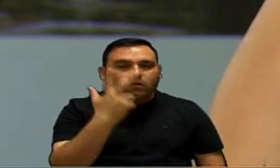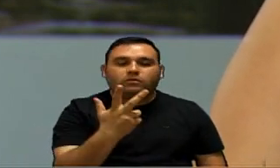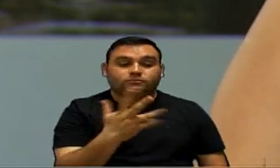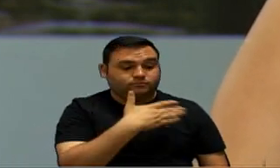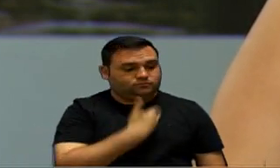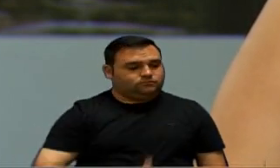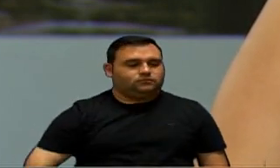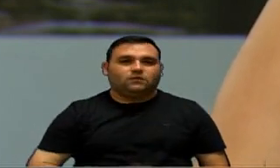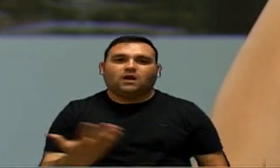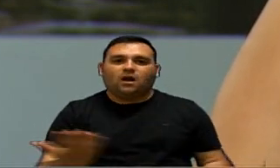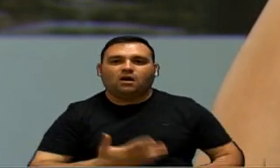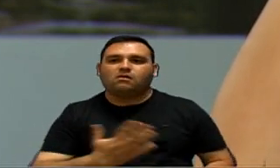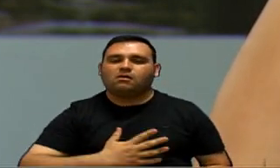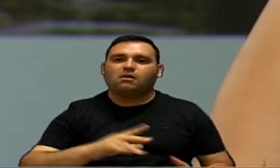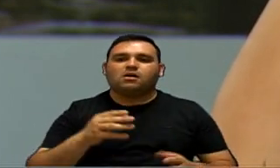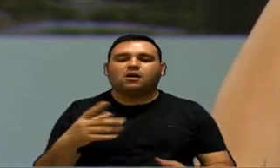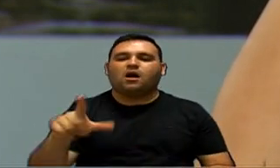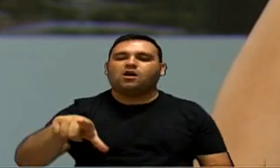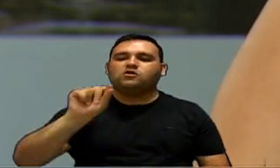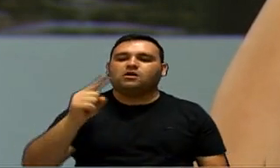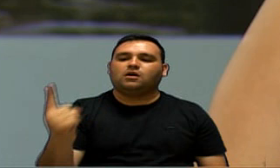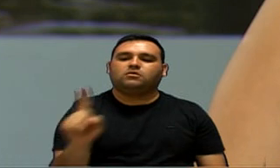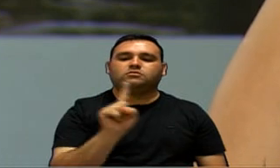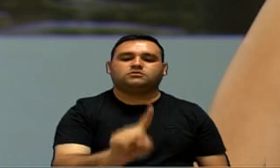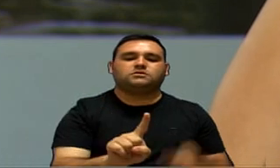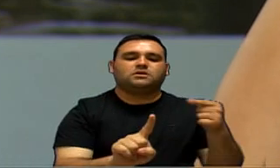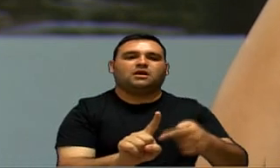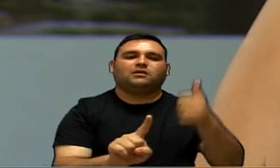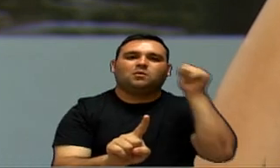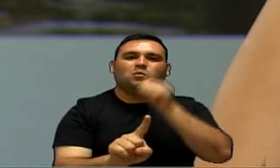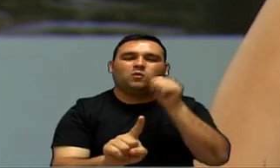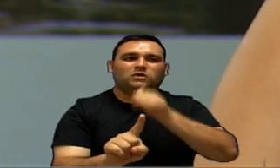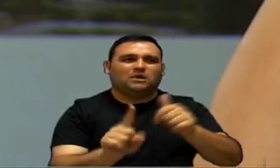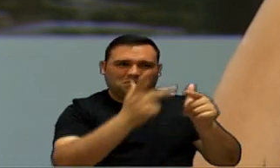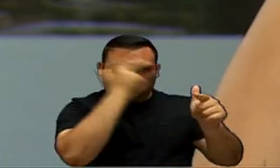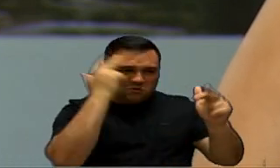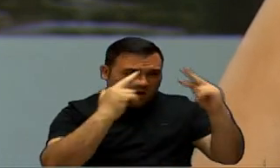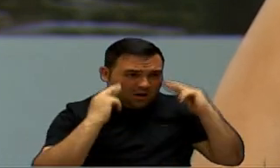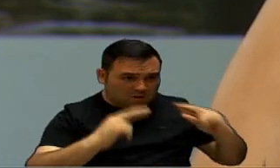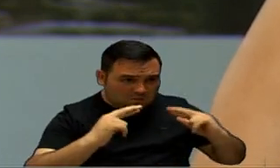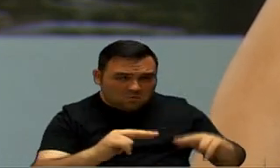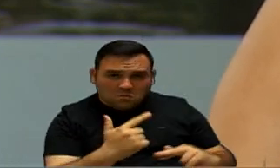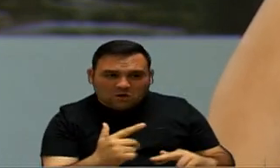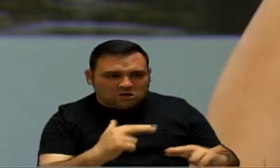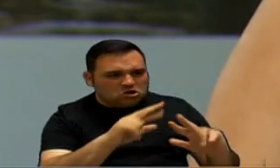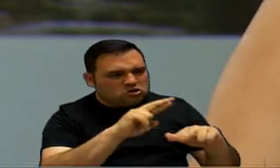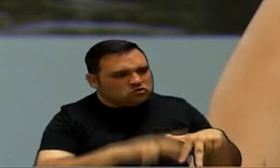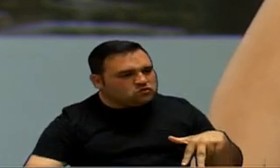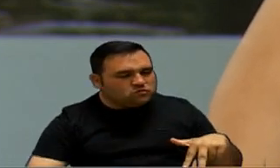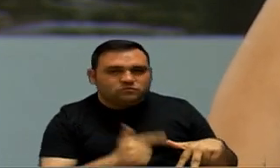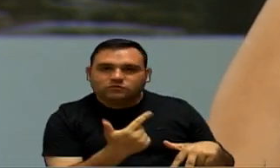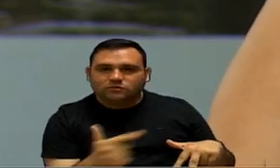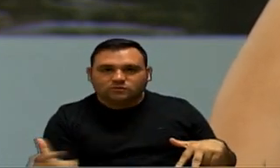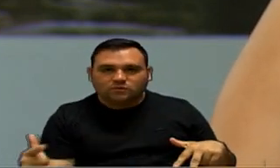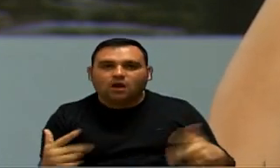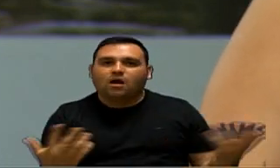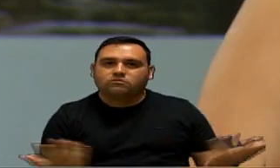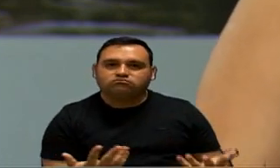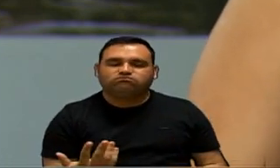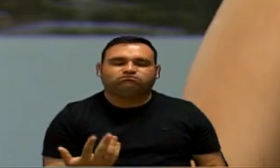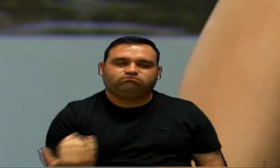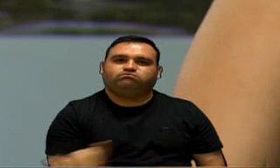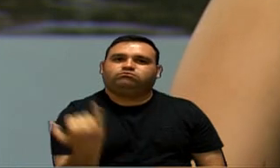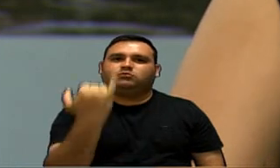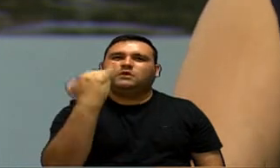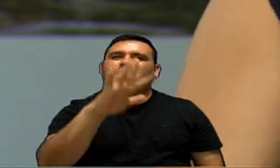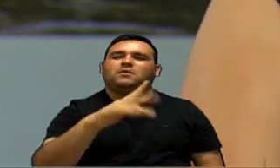governo dar voz para uma mulher que não respeita a dignidade humana e a diferença. Então, nunca foi tão importante isso.